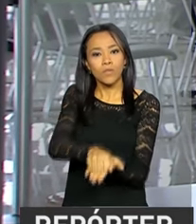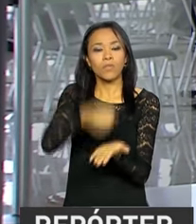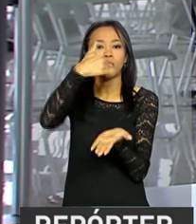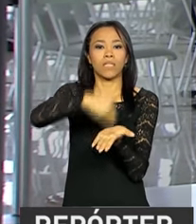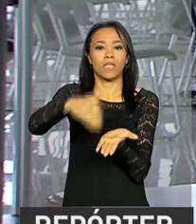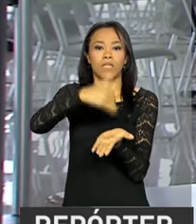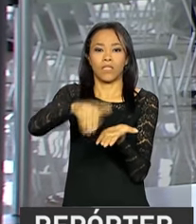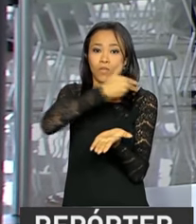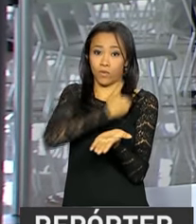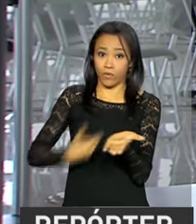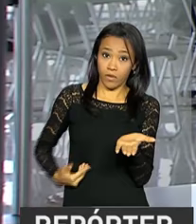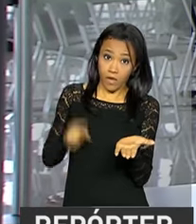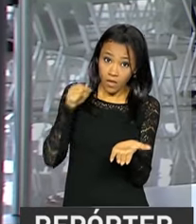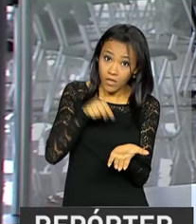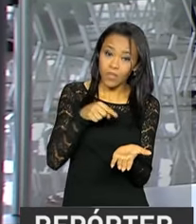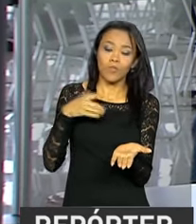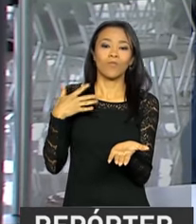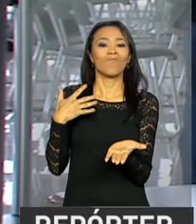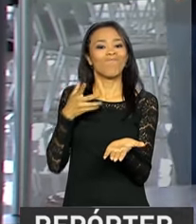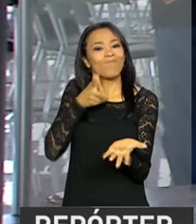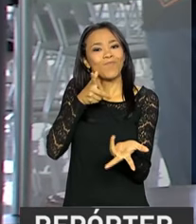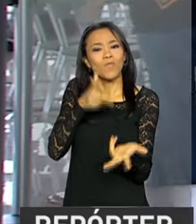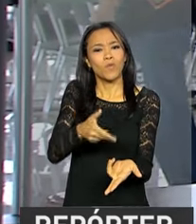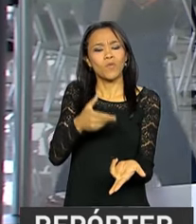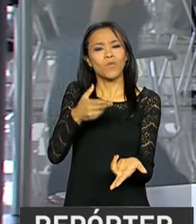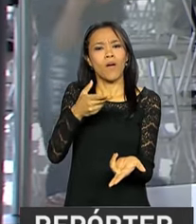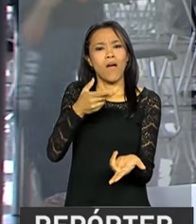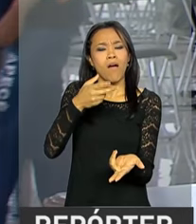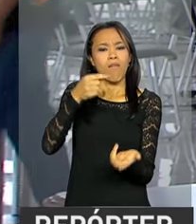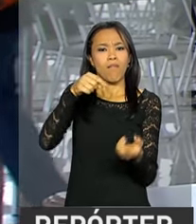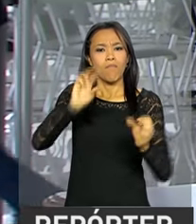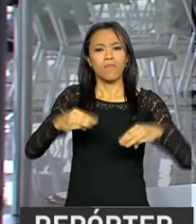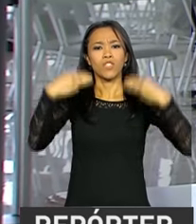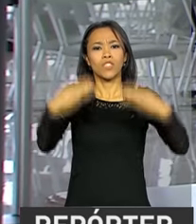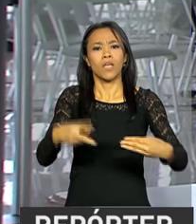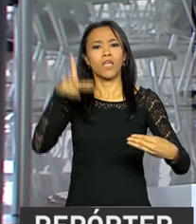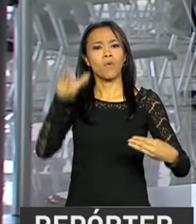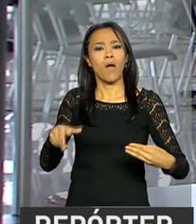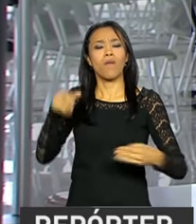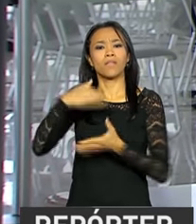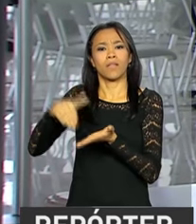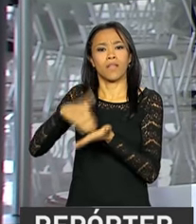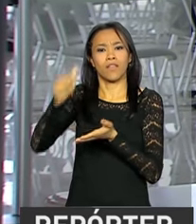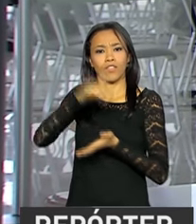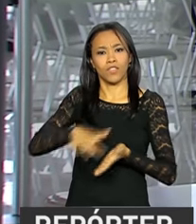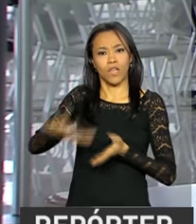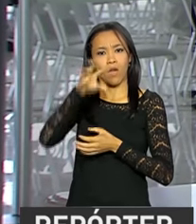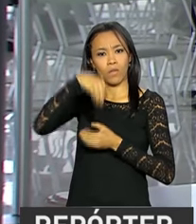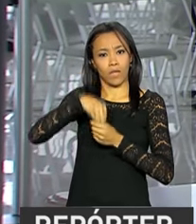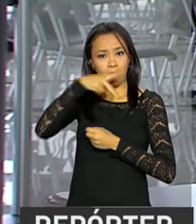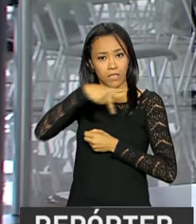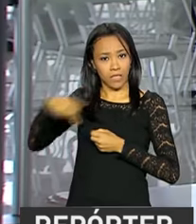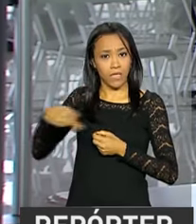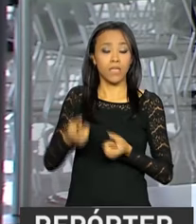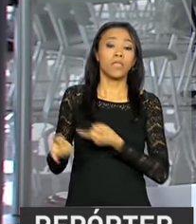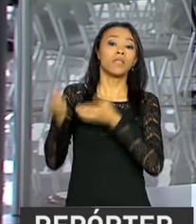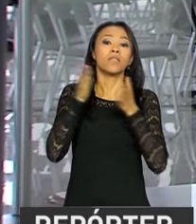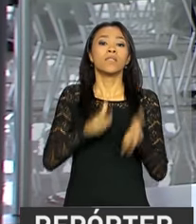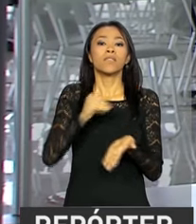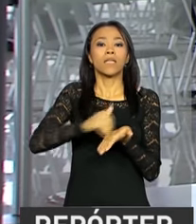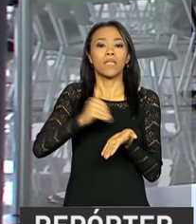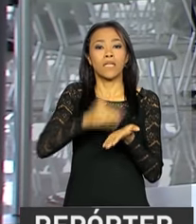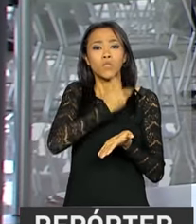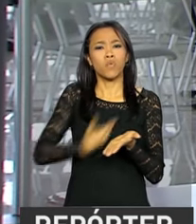República. Esse cargo também tem status de ministério, assim como a Secretaria-Geral da Presidência, e a Secretaria de Governo